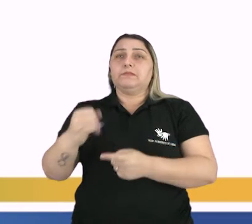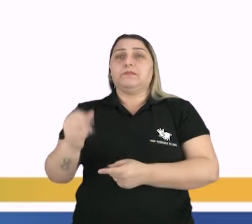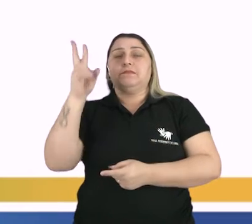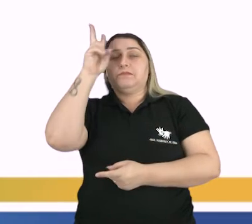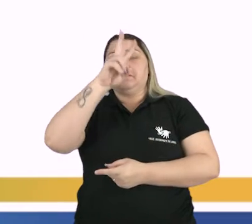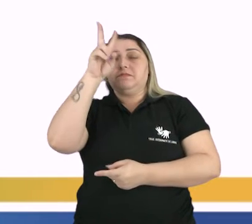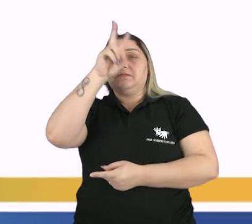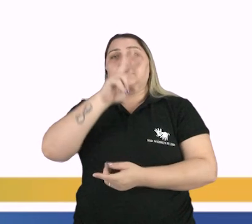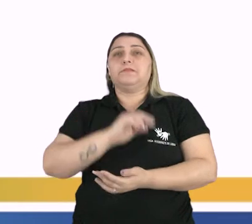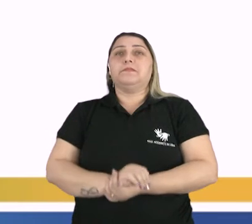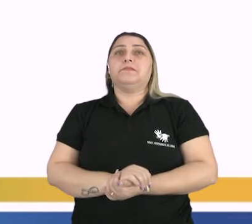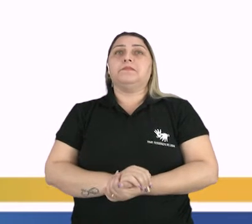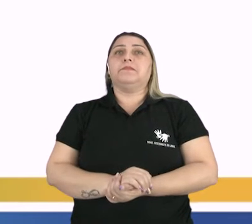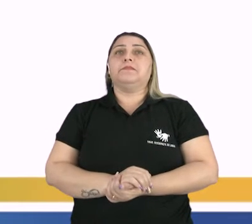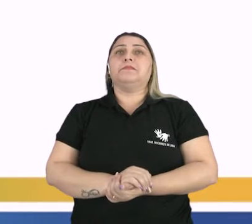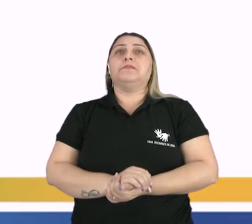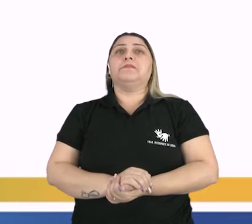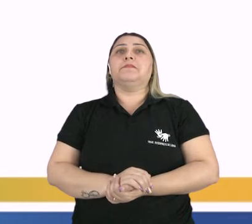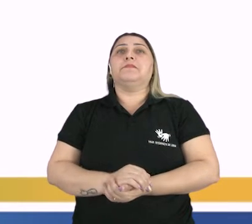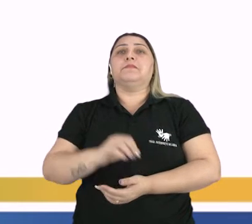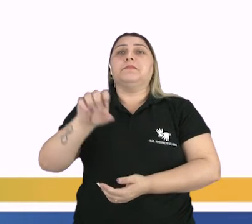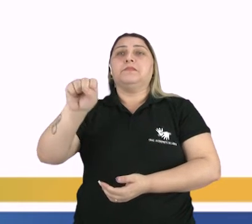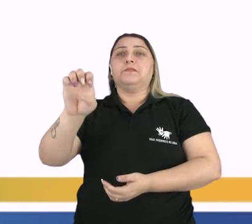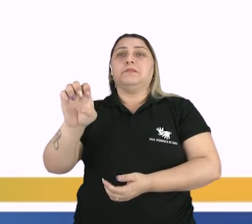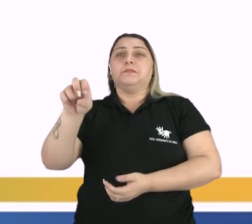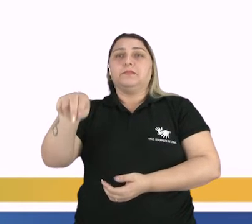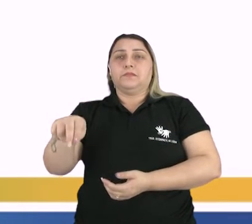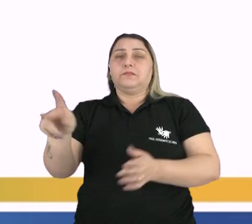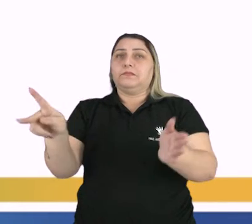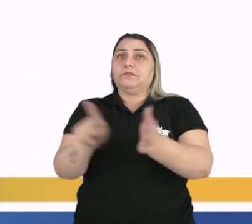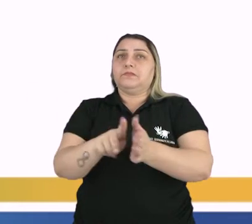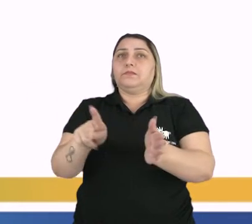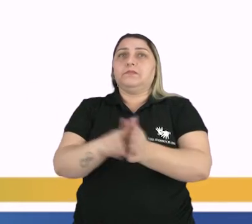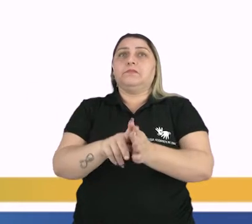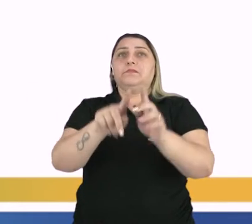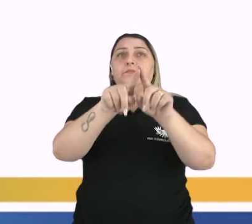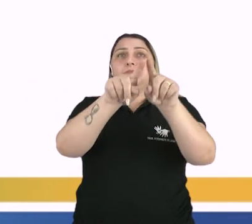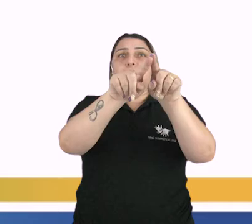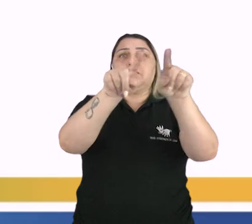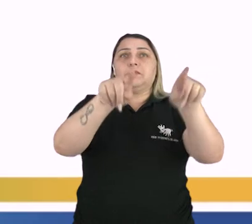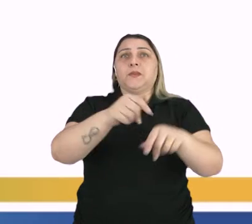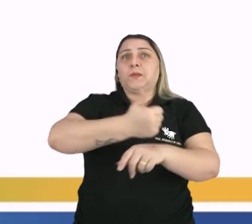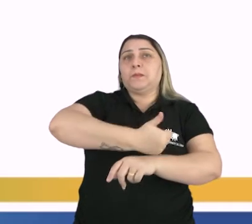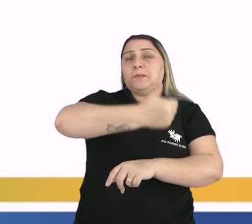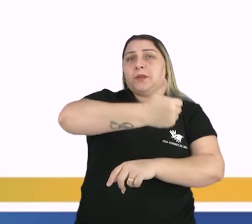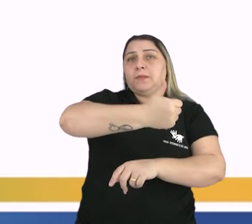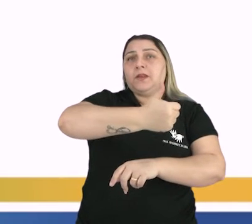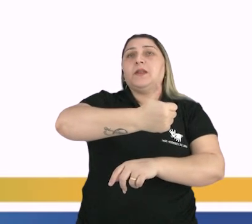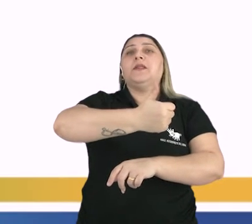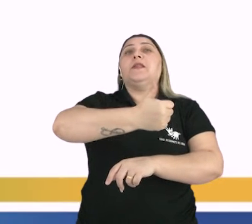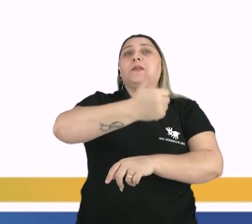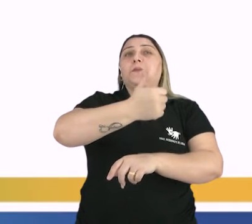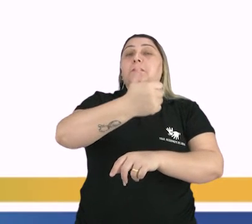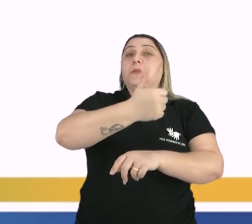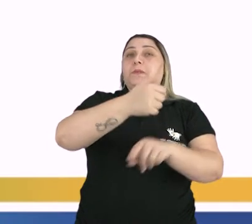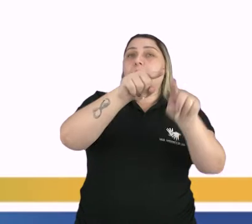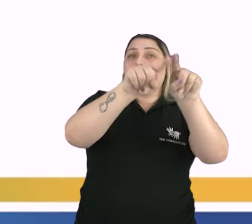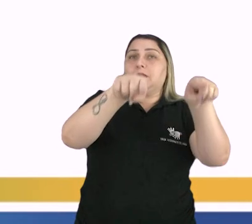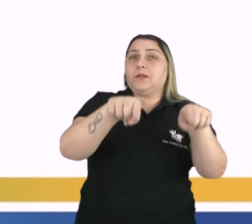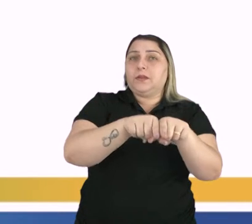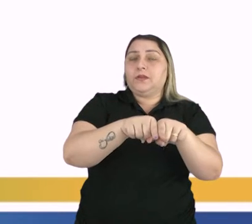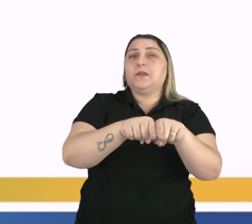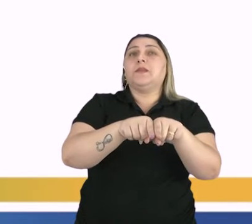lembrarmos bem, o seno de 25, ele pertence ao primeiro quadrante. E no primeiro quadrante,